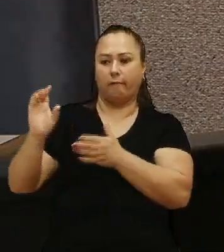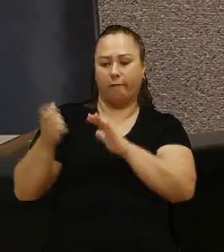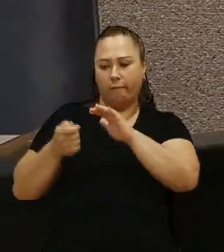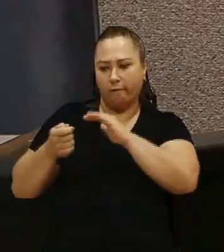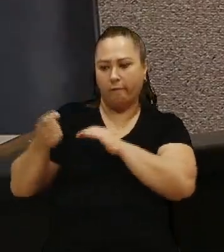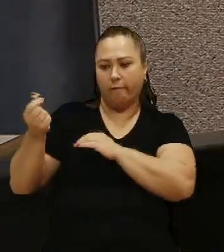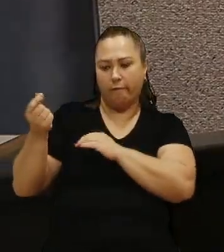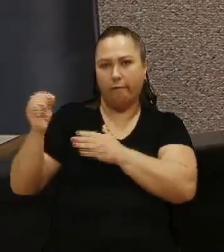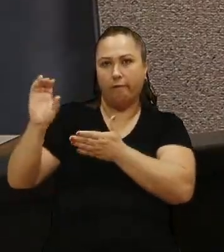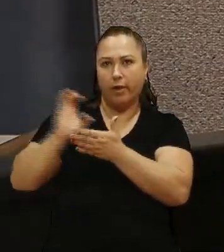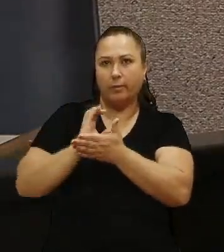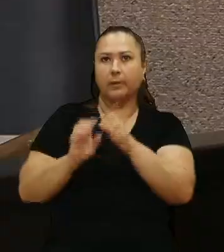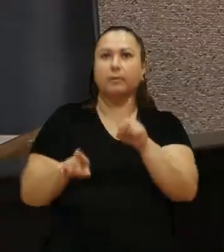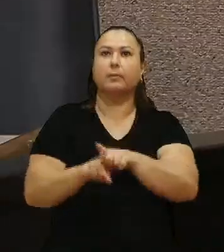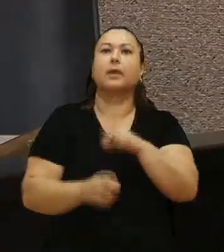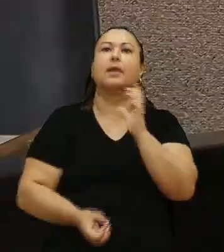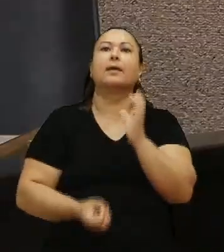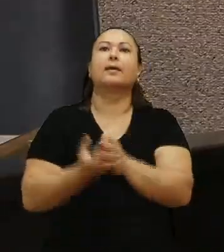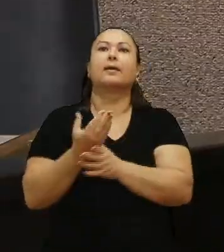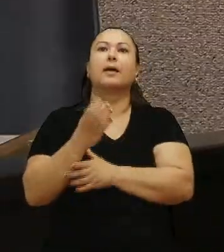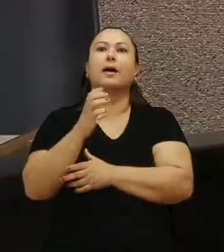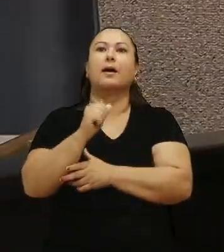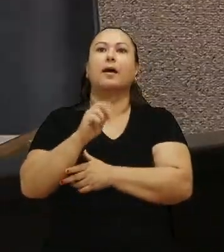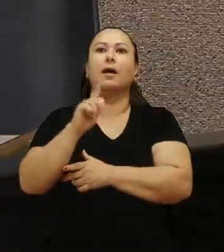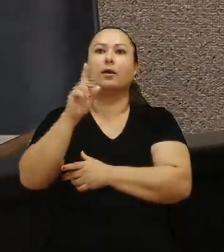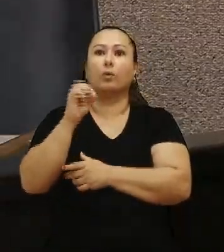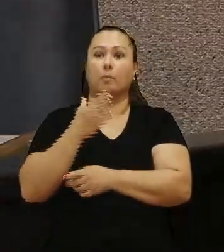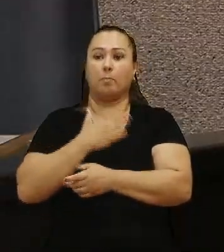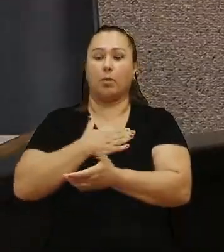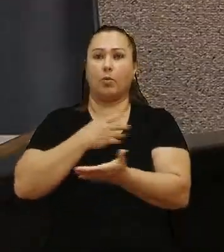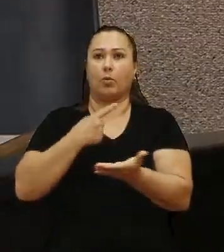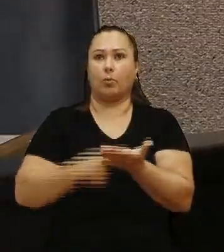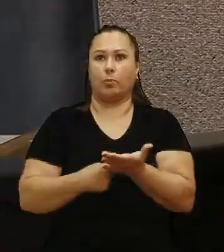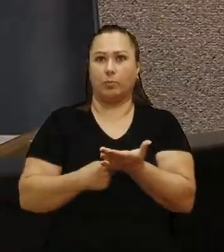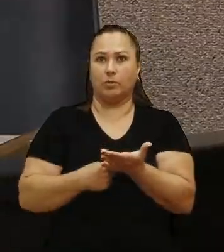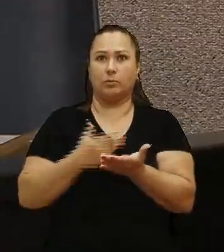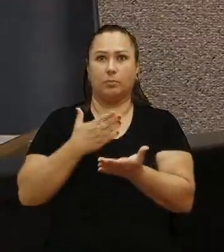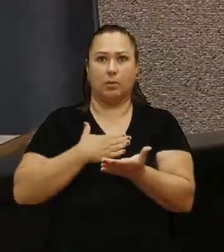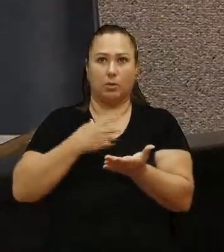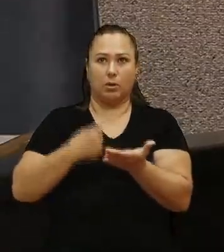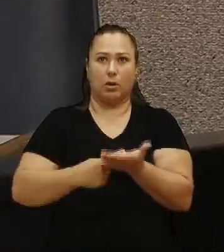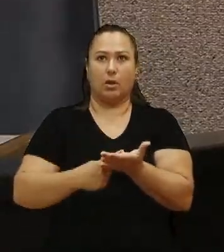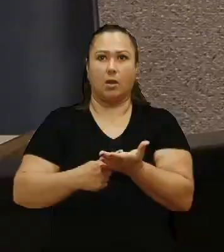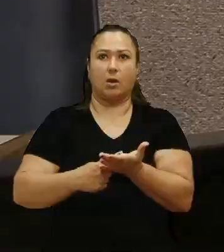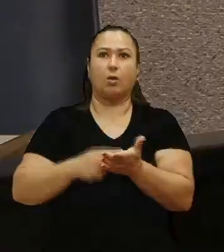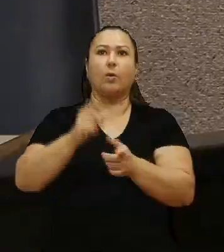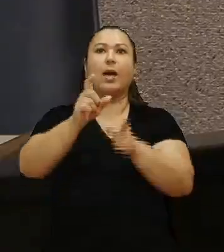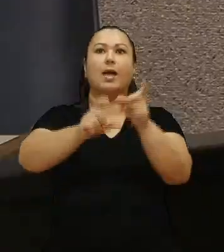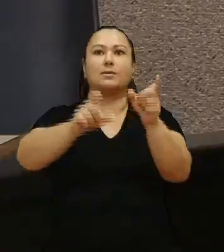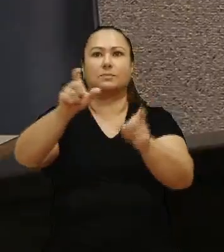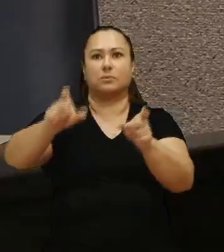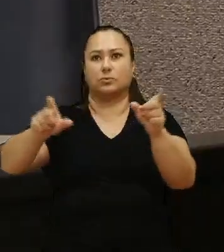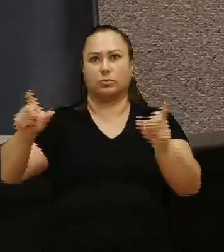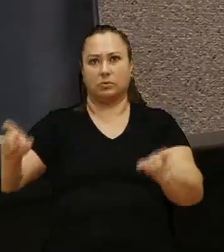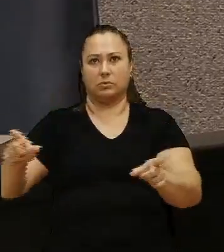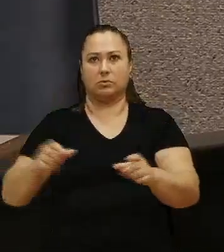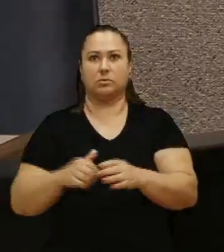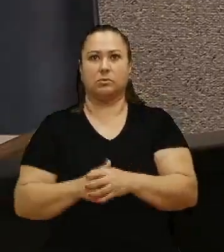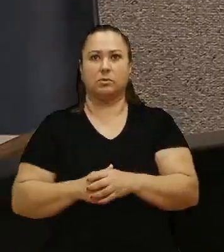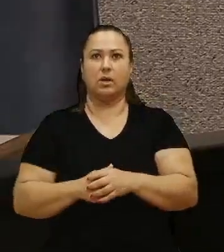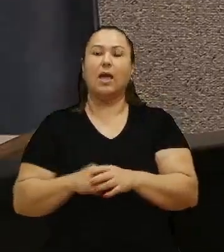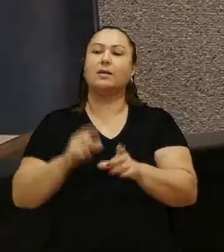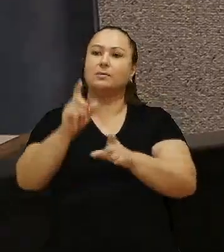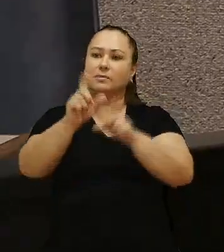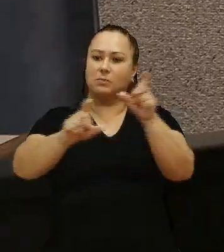não à criação do cargo. Exatamente, porque meu compromisso e o meu acordo é com as pessoas. São